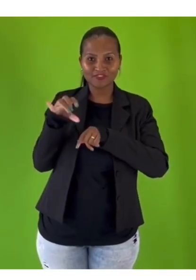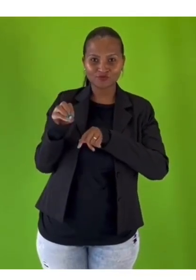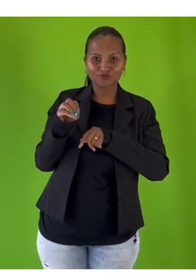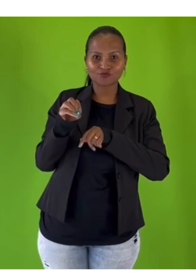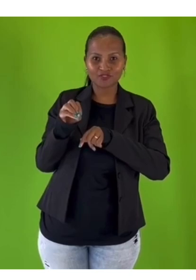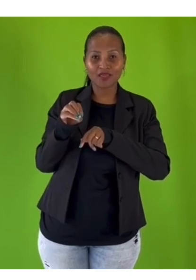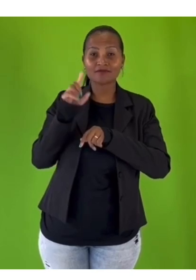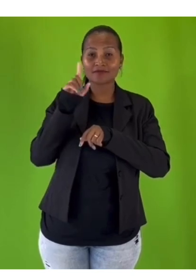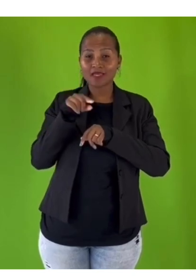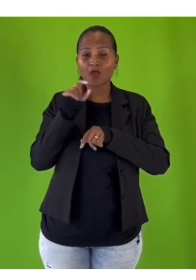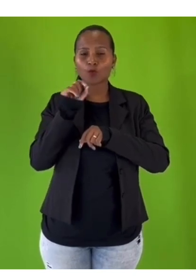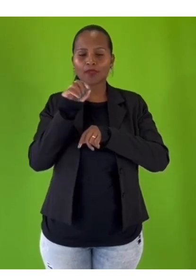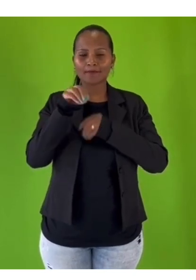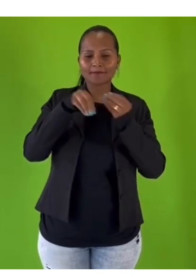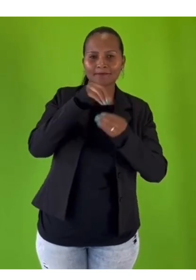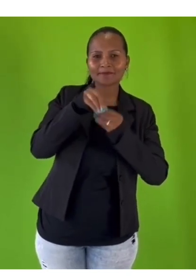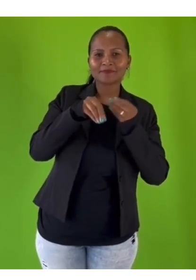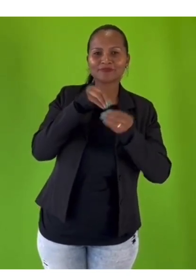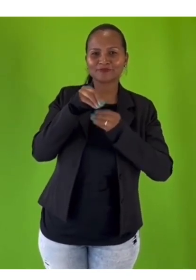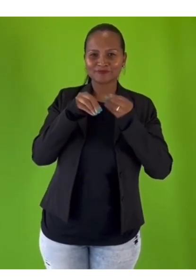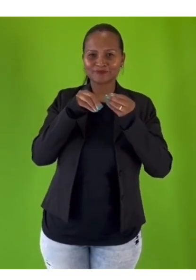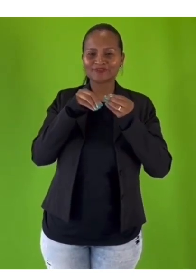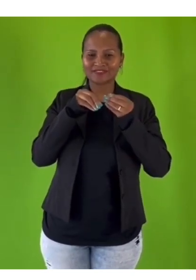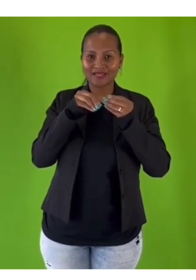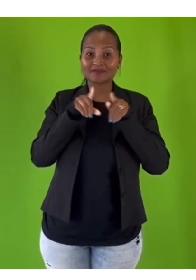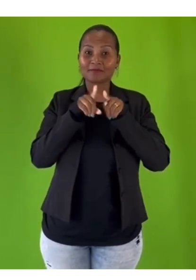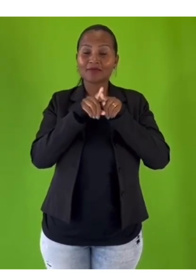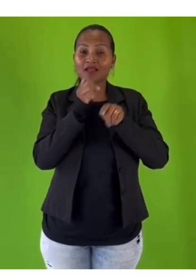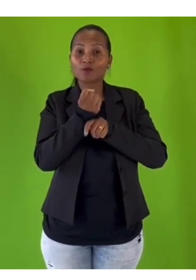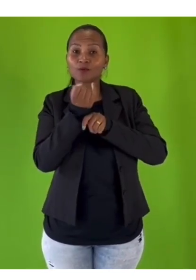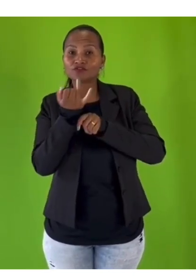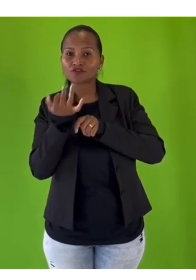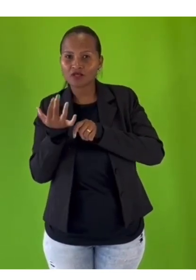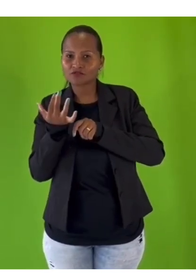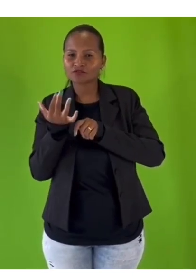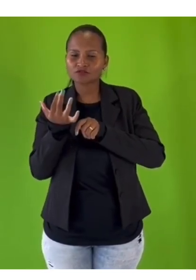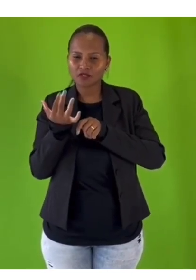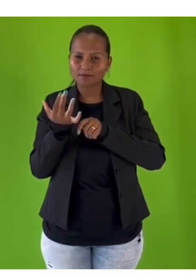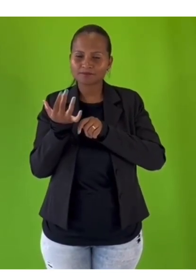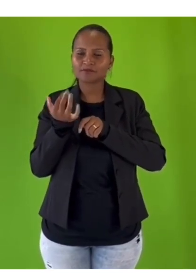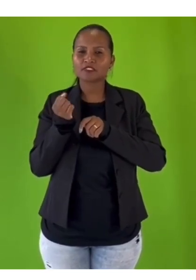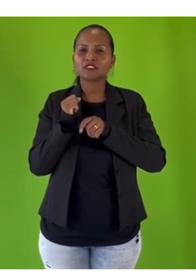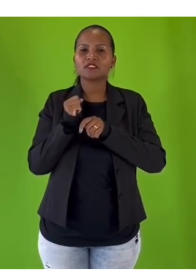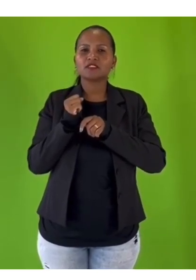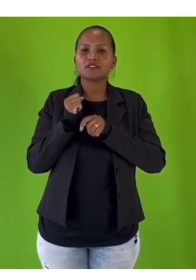escolha do medium, que é o veículo que a gente vai misturar no pó, e a concentração